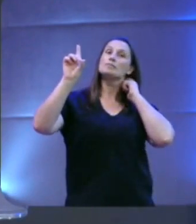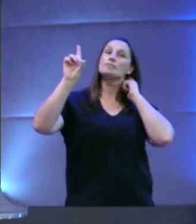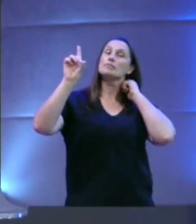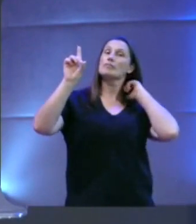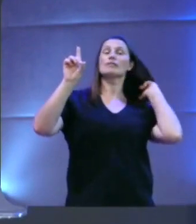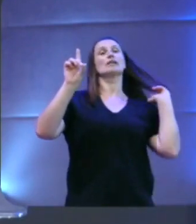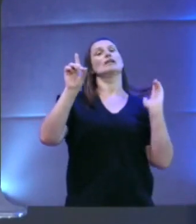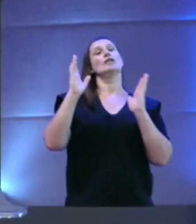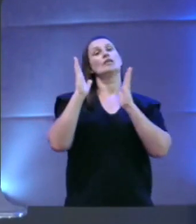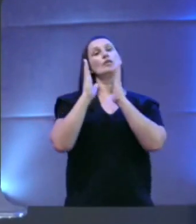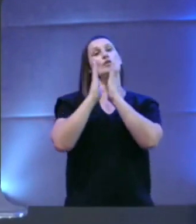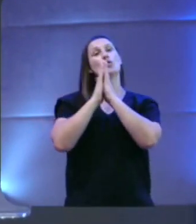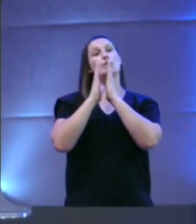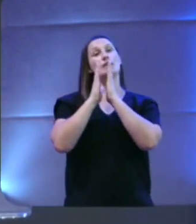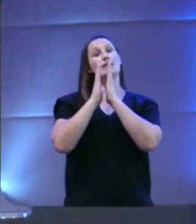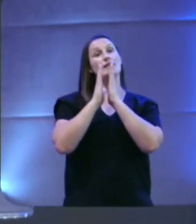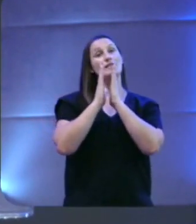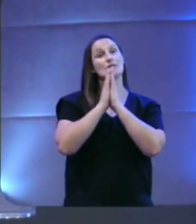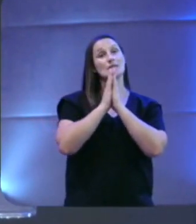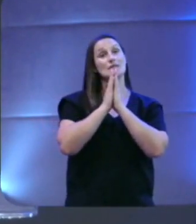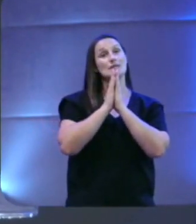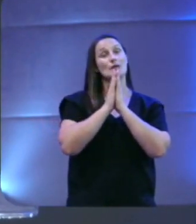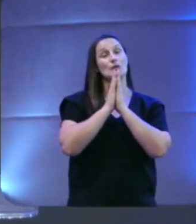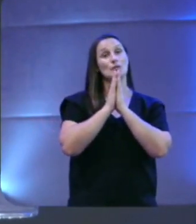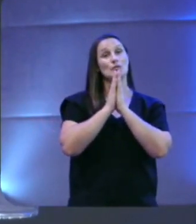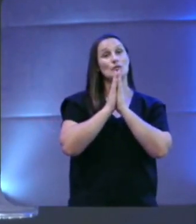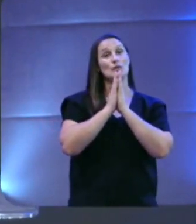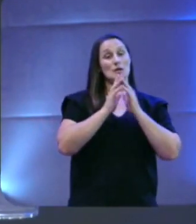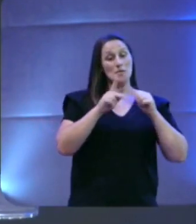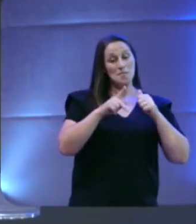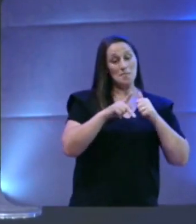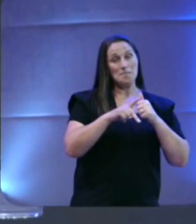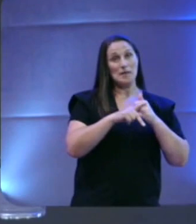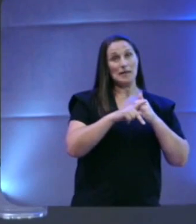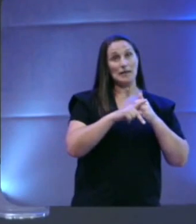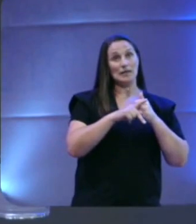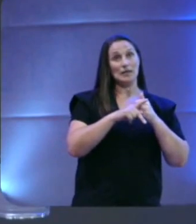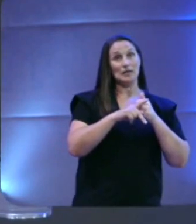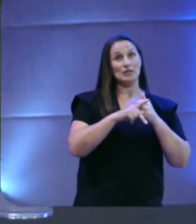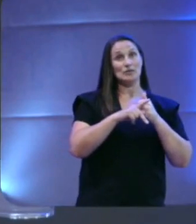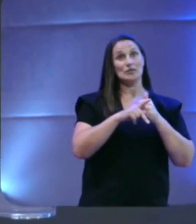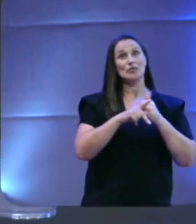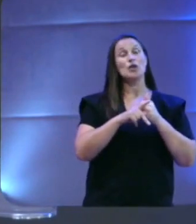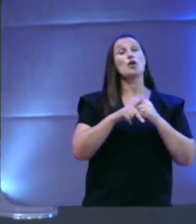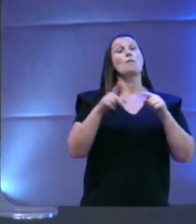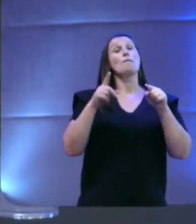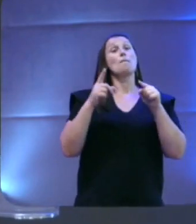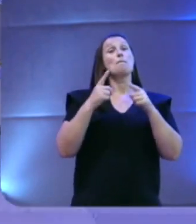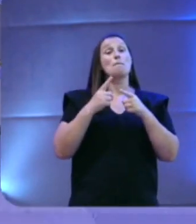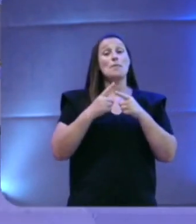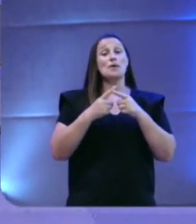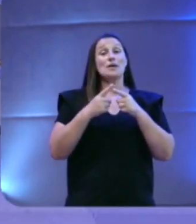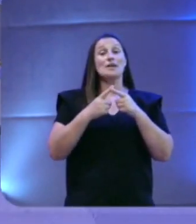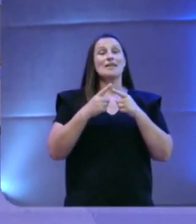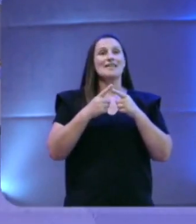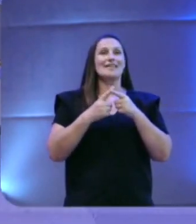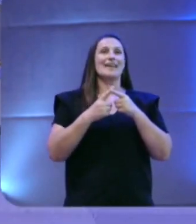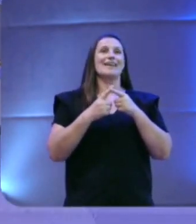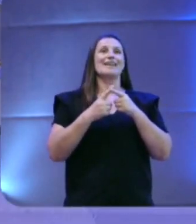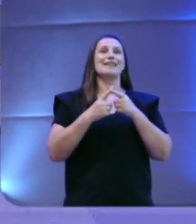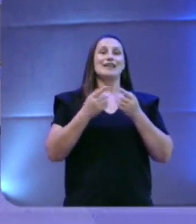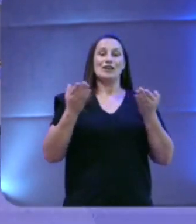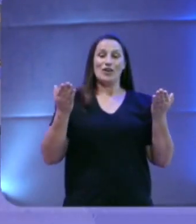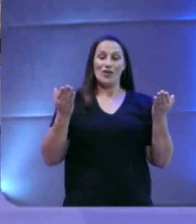apóstolo Pedro, tem efeito até hoje no século 21. Essa igreja se reúne porque essa mensagem chegou até nós.